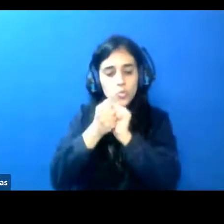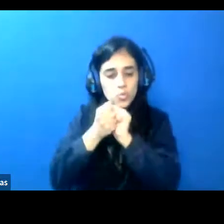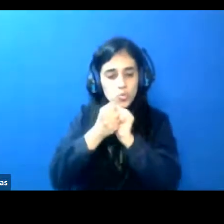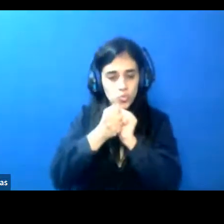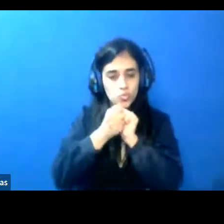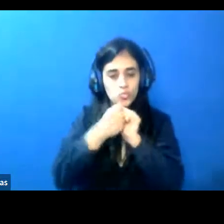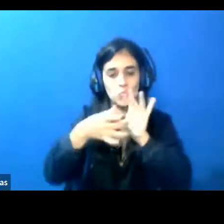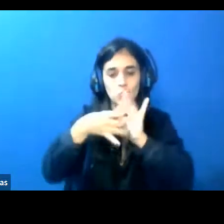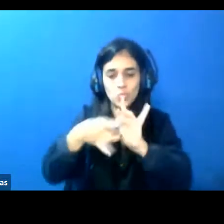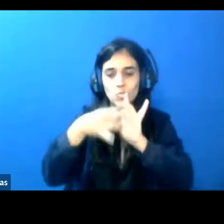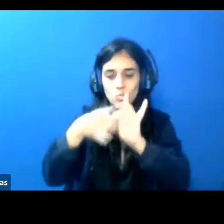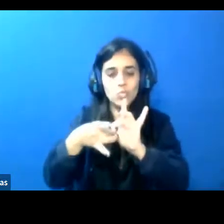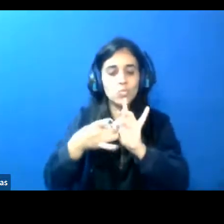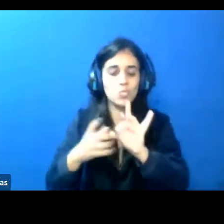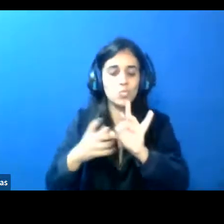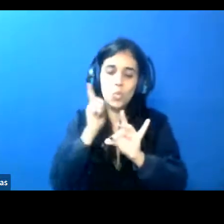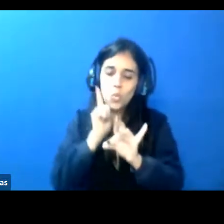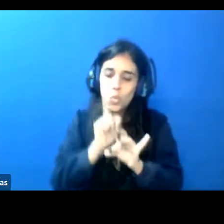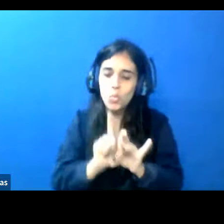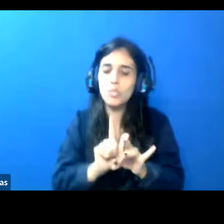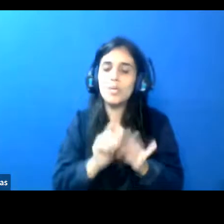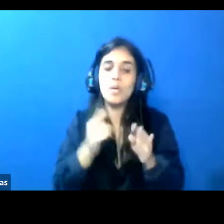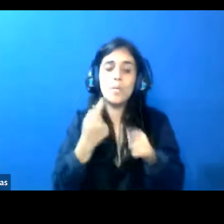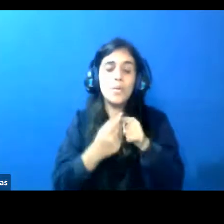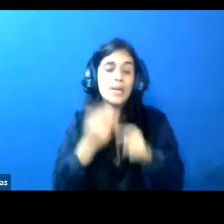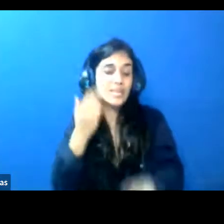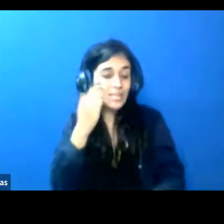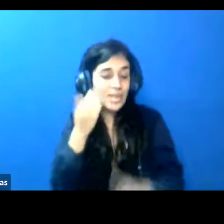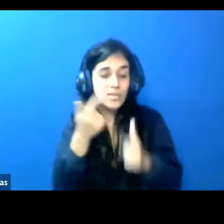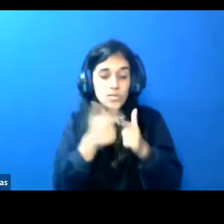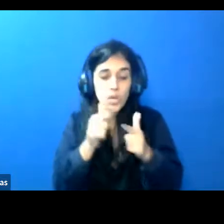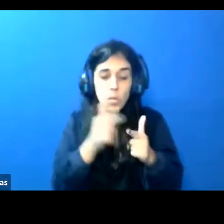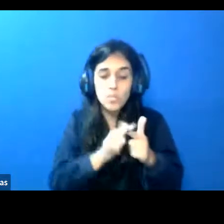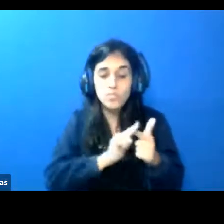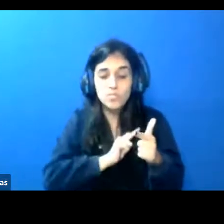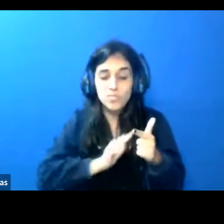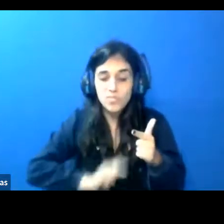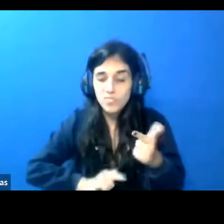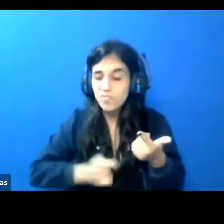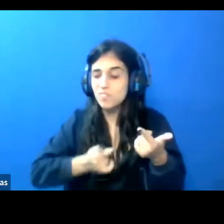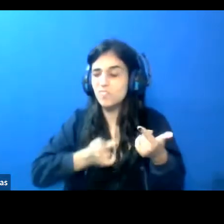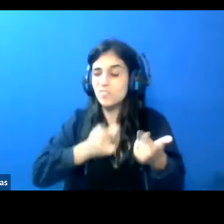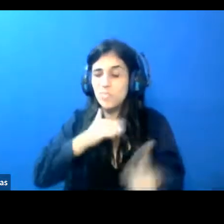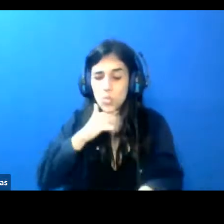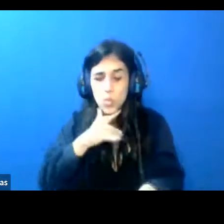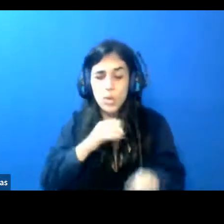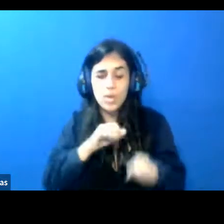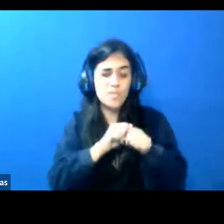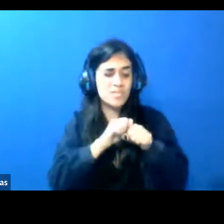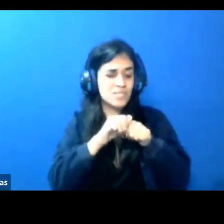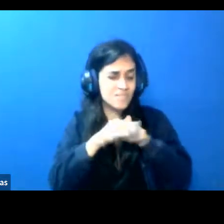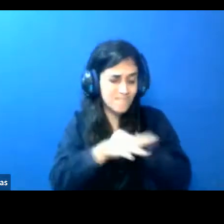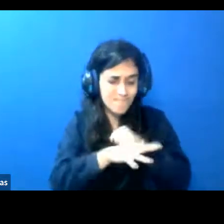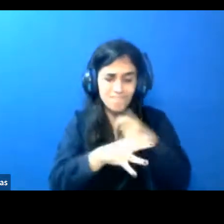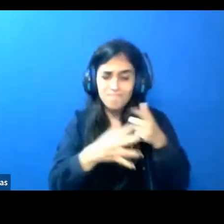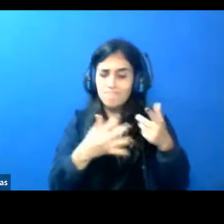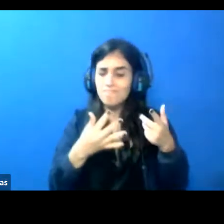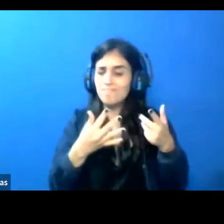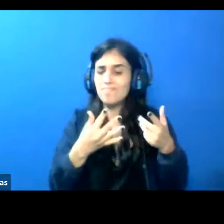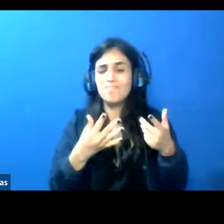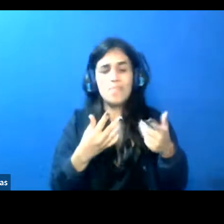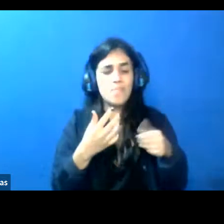resistir a tudo isso, a esse desgoverno, resistir a essa pandemia, resistir à pobreza,